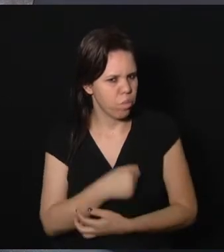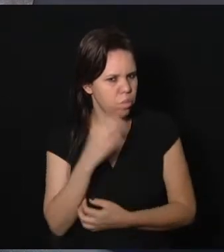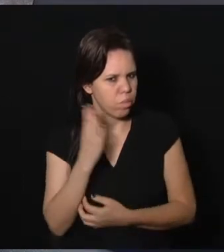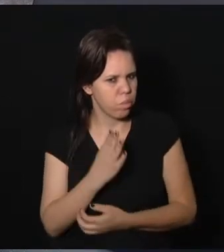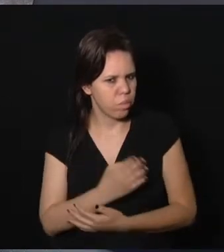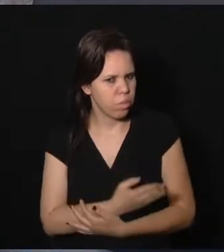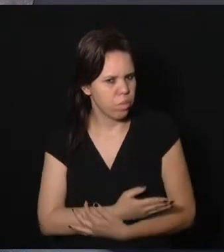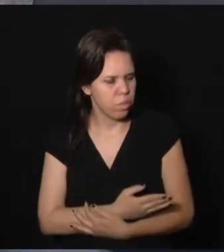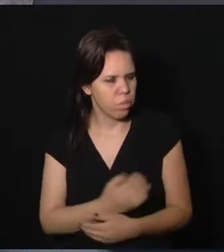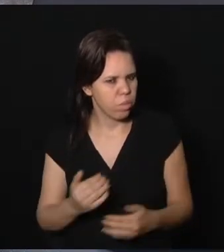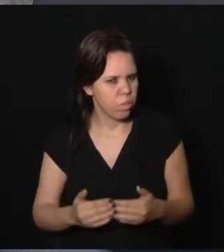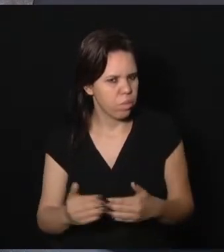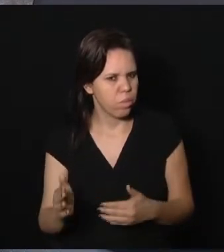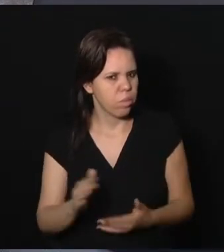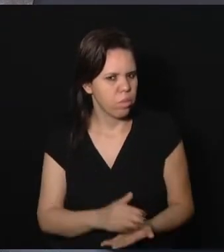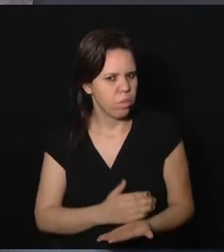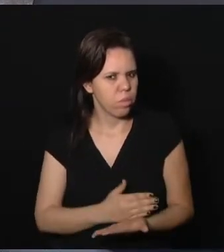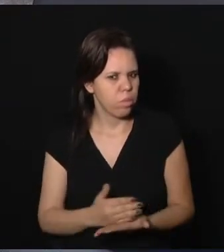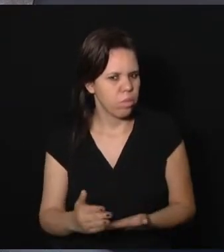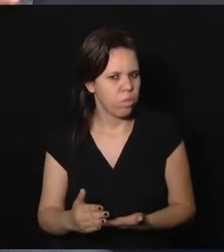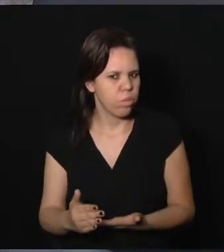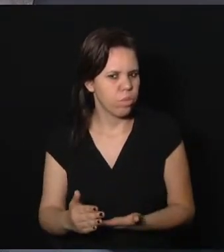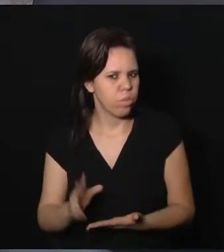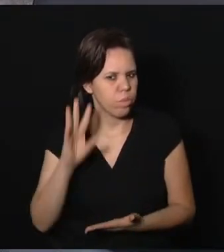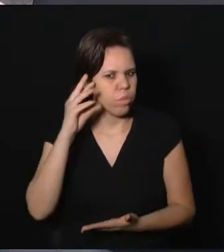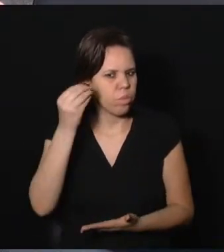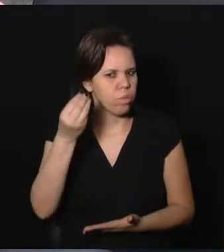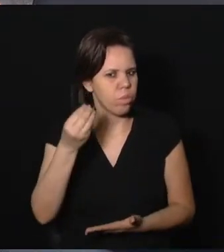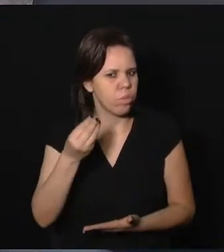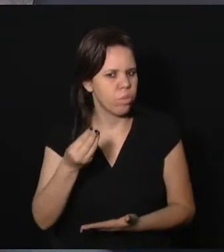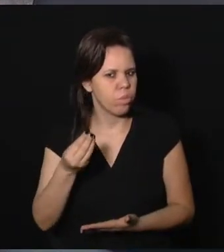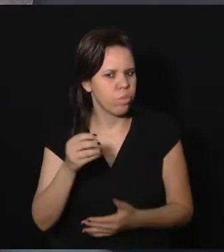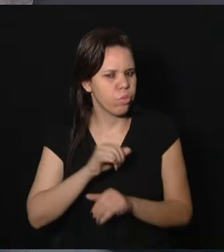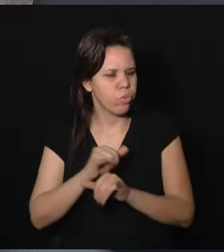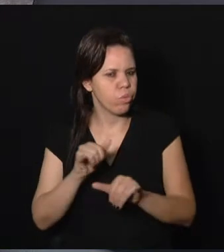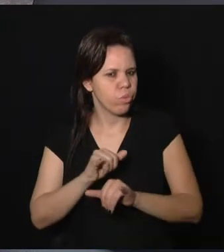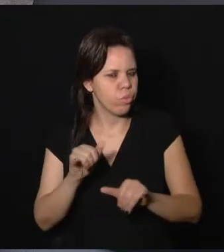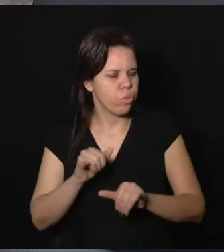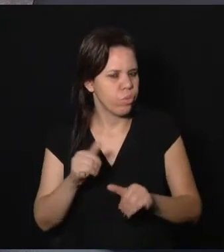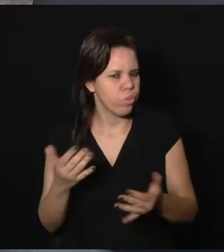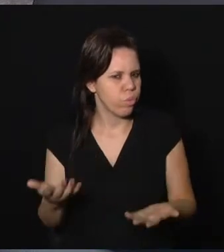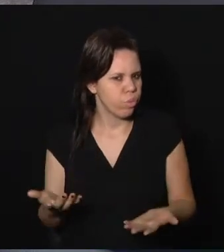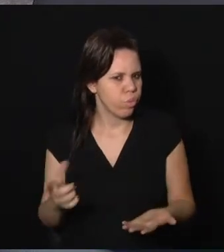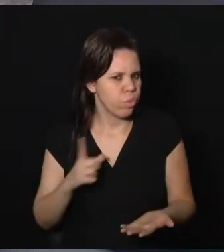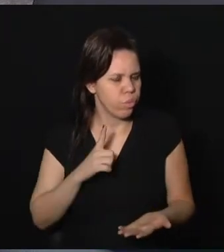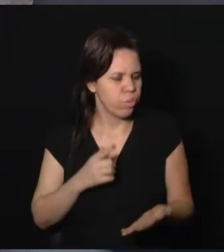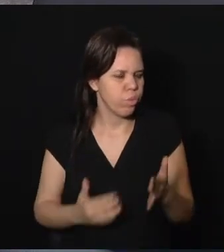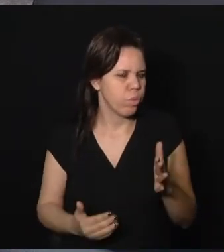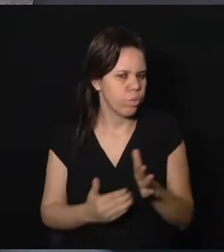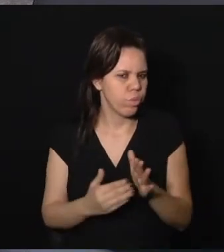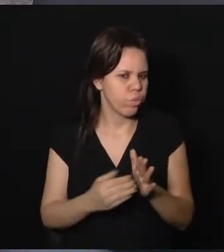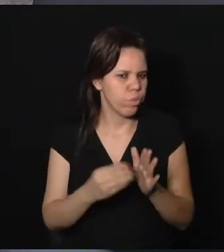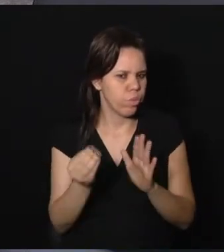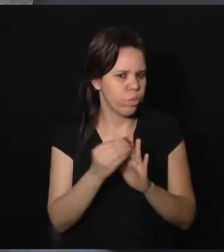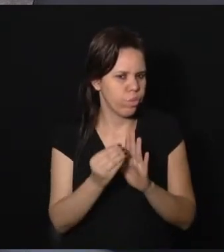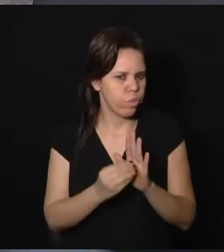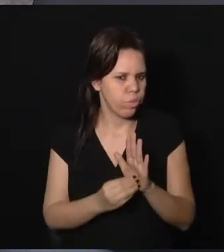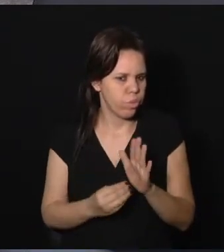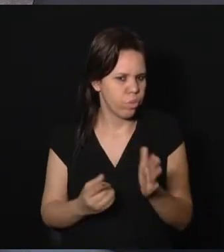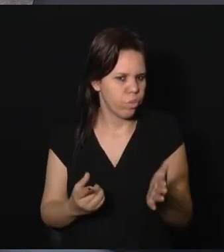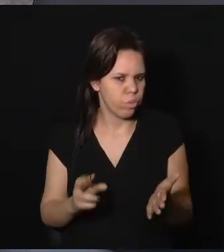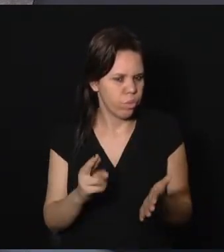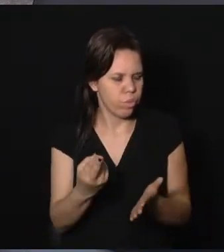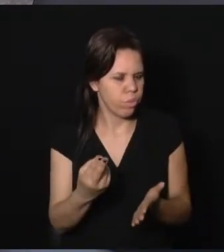E, a partir daí, começam os entendimentos, porque se você divulga, tem parte burocrática aqui para resolver, o